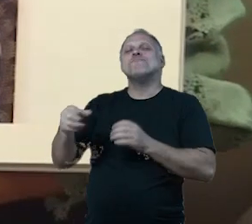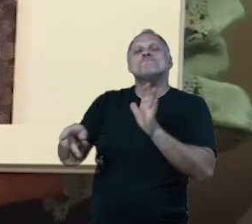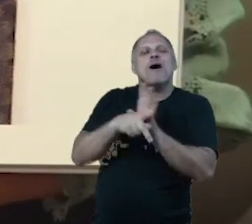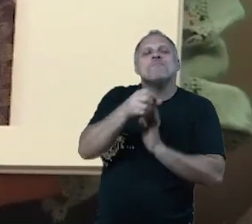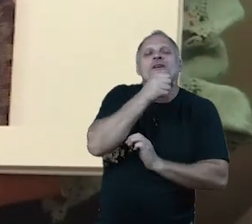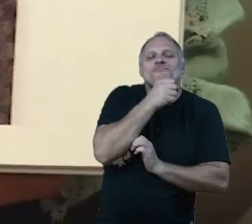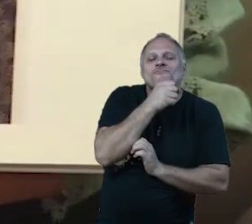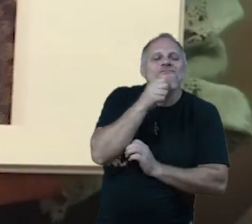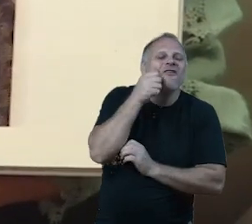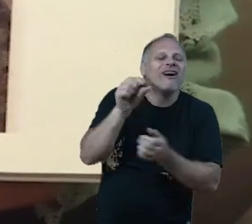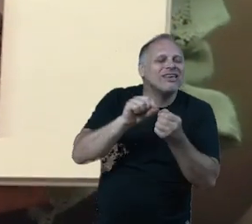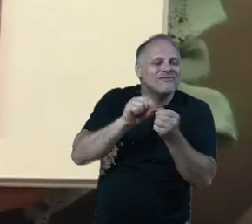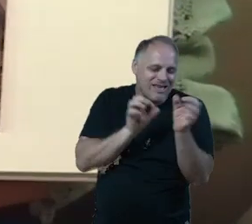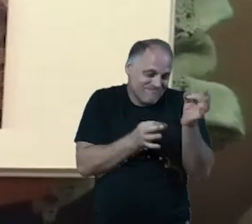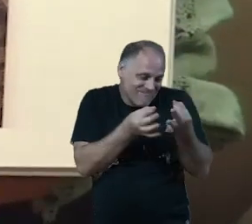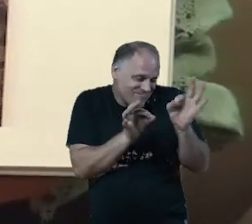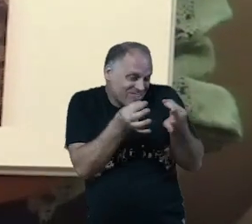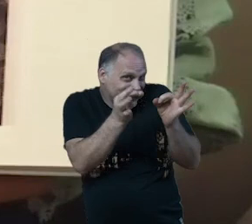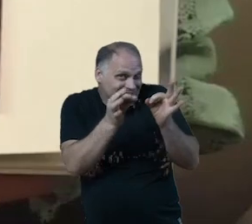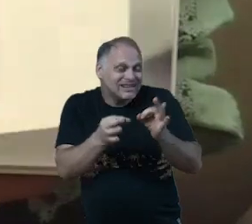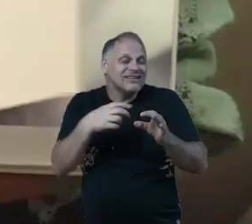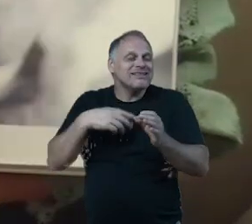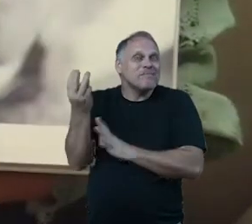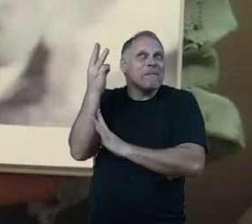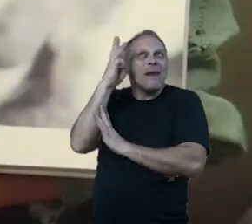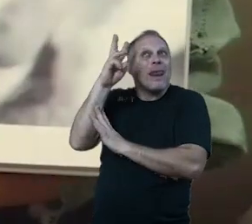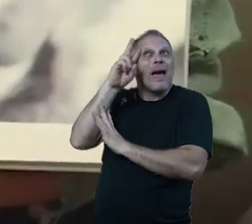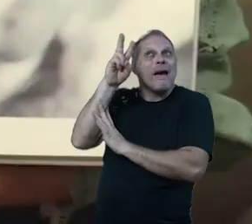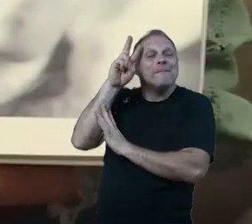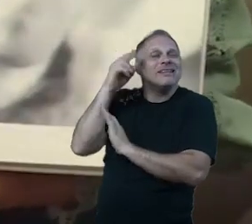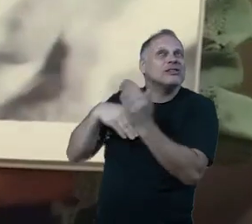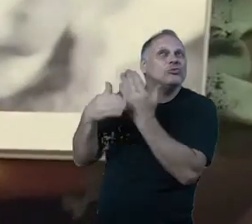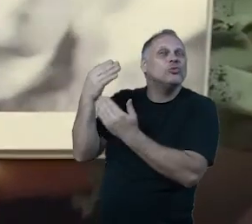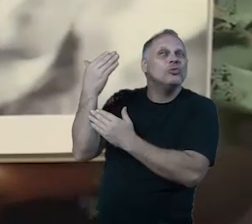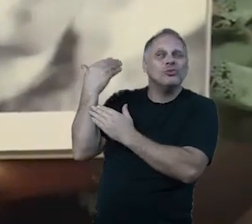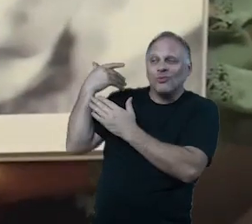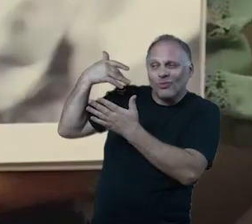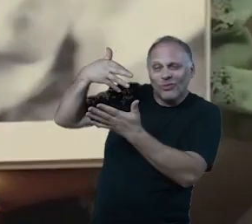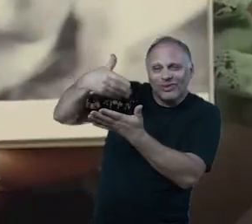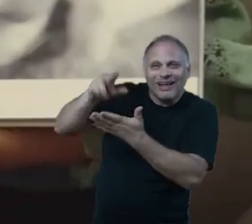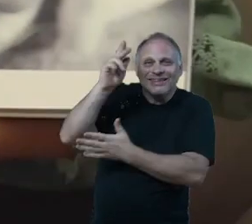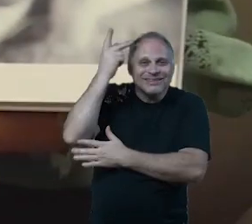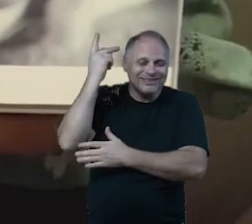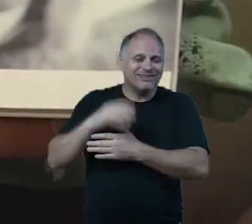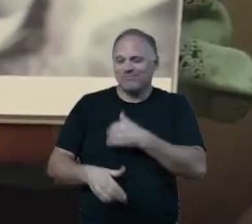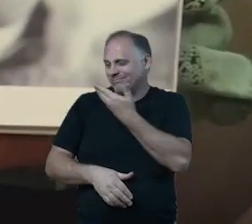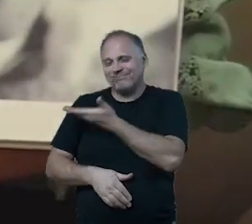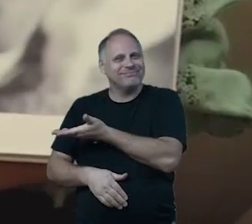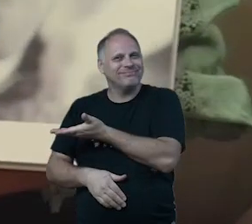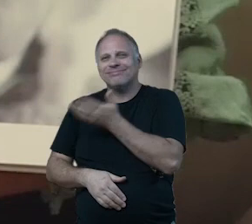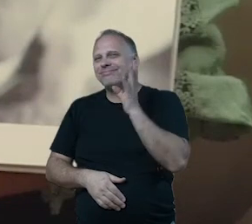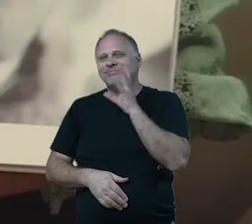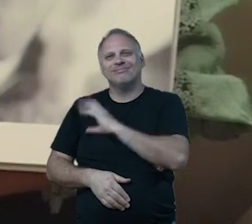avó. Aí tem... Guarda uma memória, assim, de afetiva, né? Da família. Olha o pezinho, gente. Que